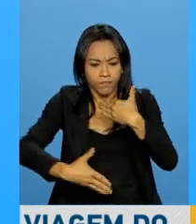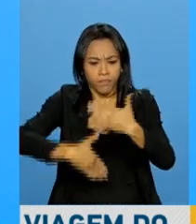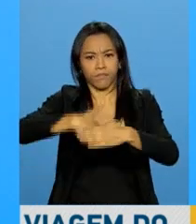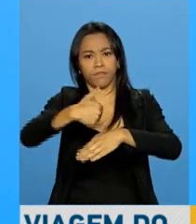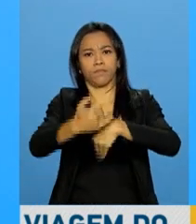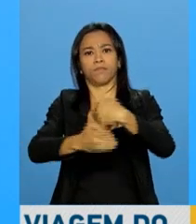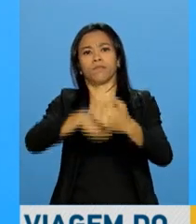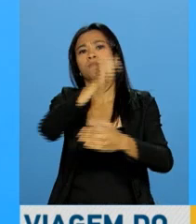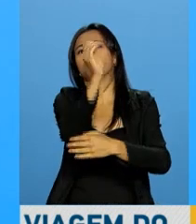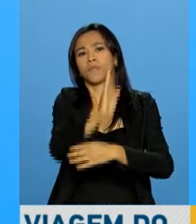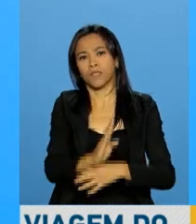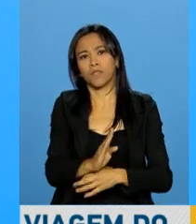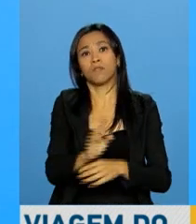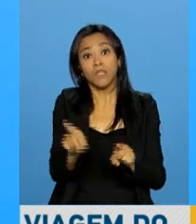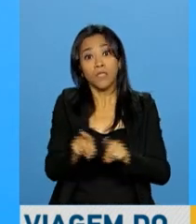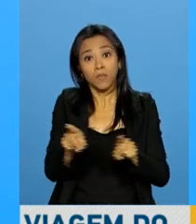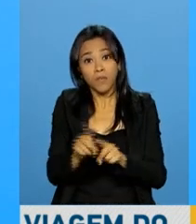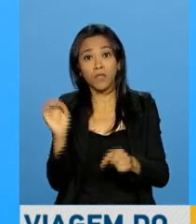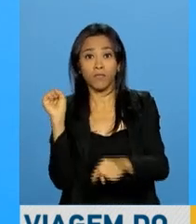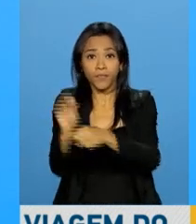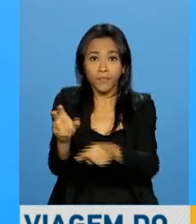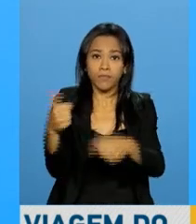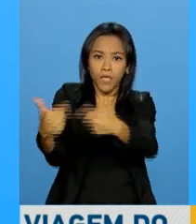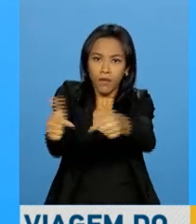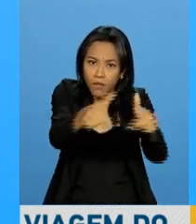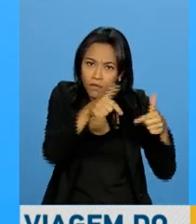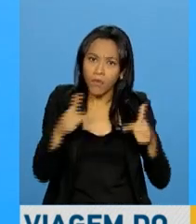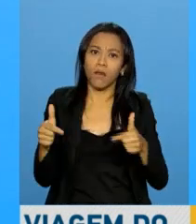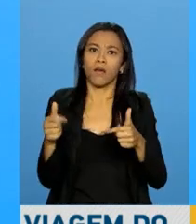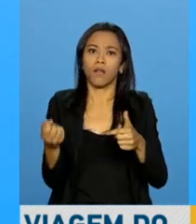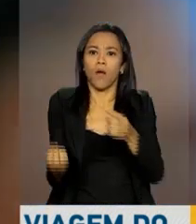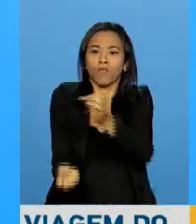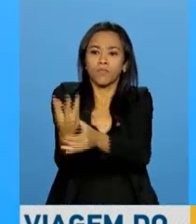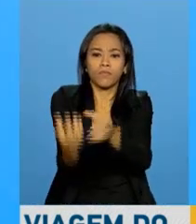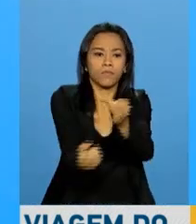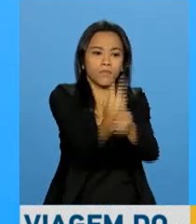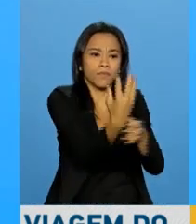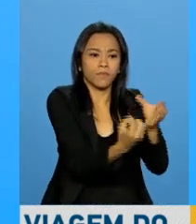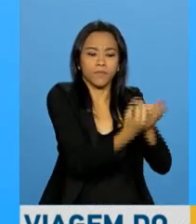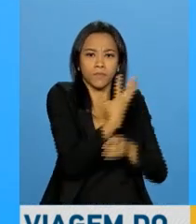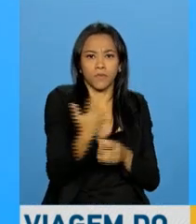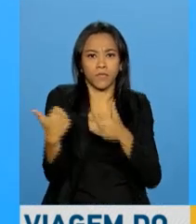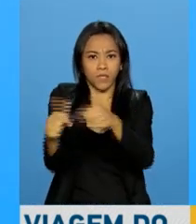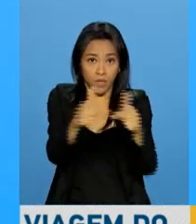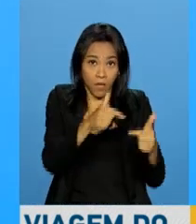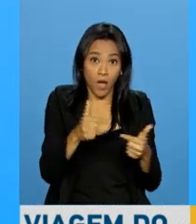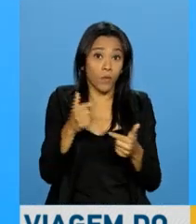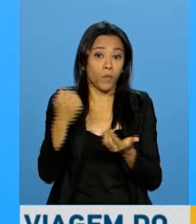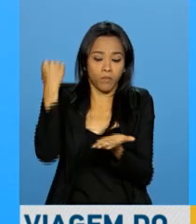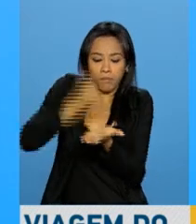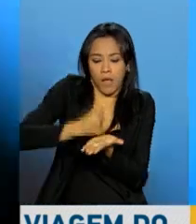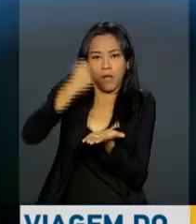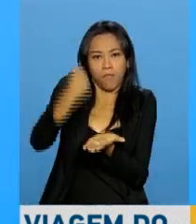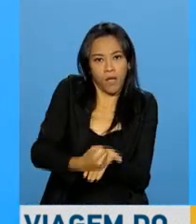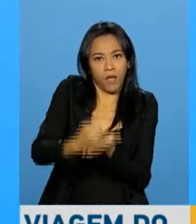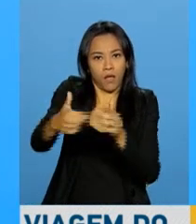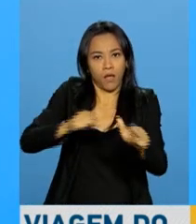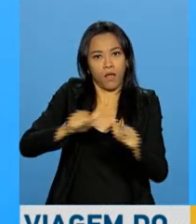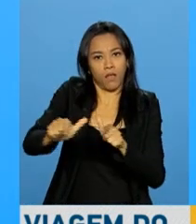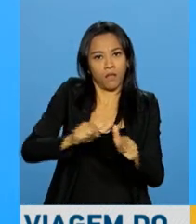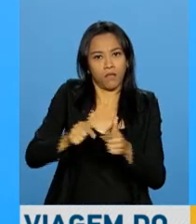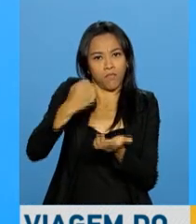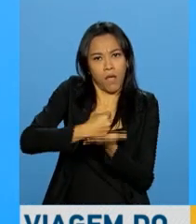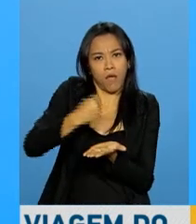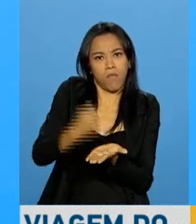ele, o emprego. A criação de postos de trabalho com carteira assinada já é a